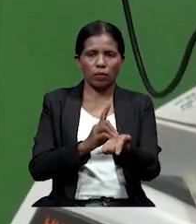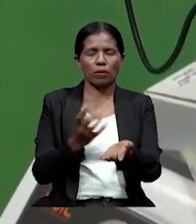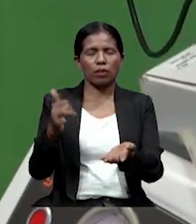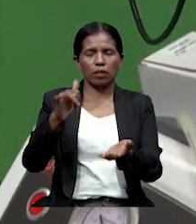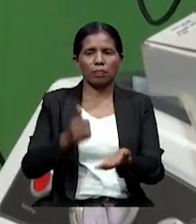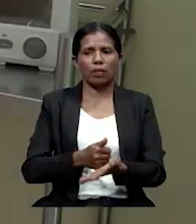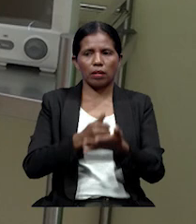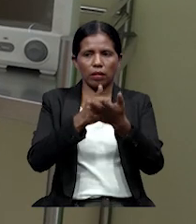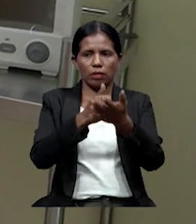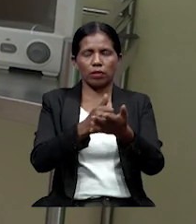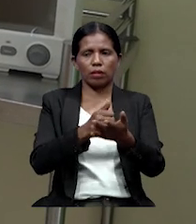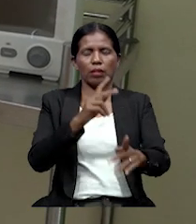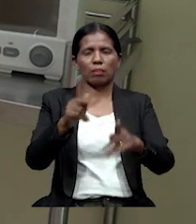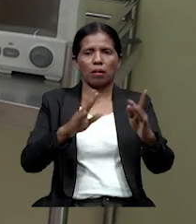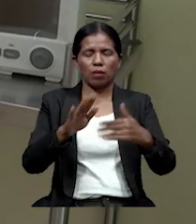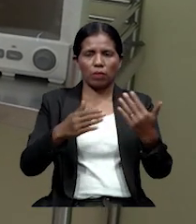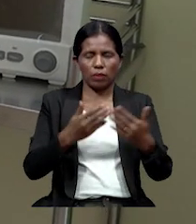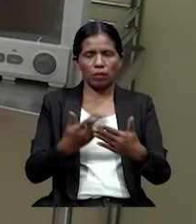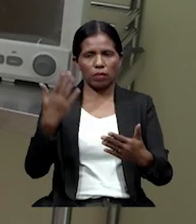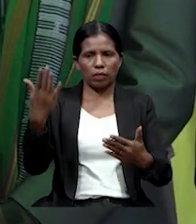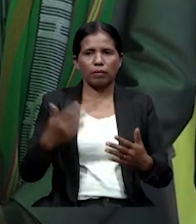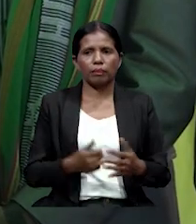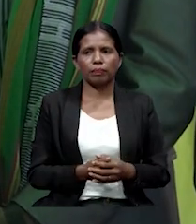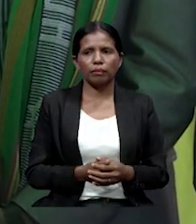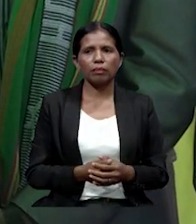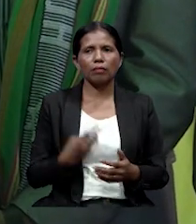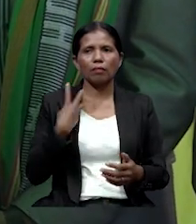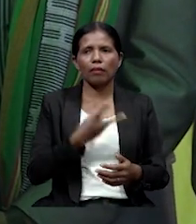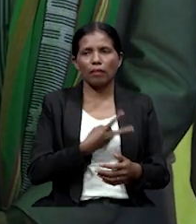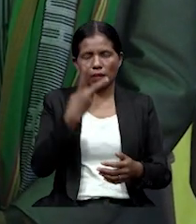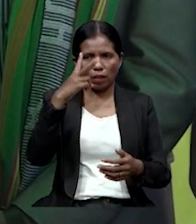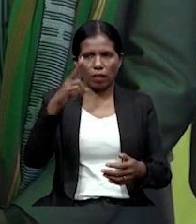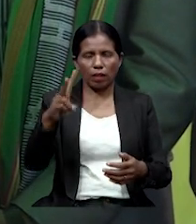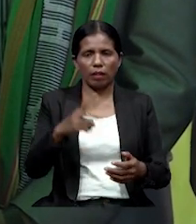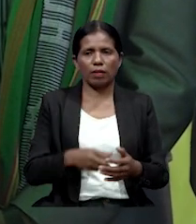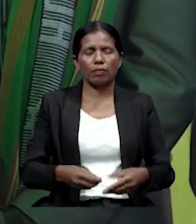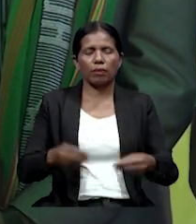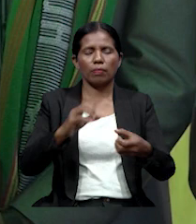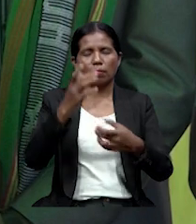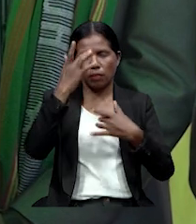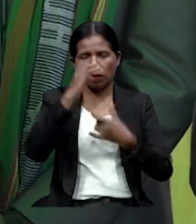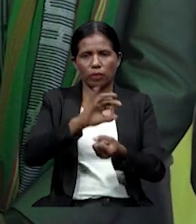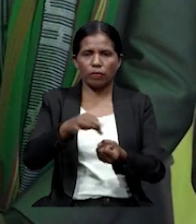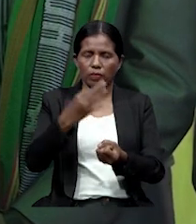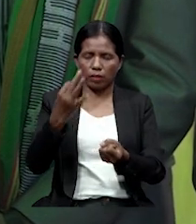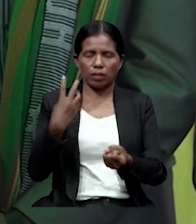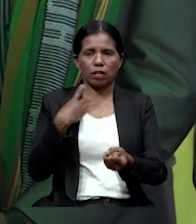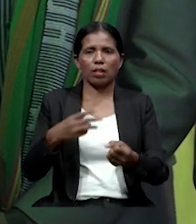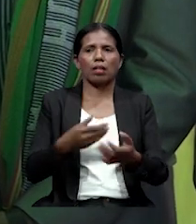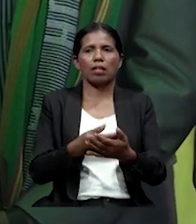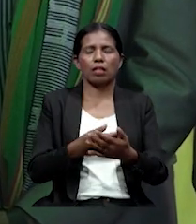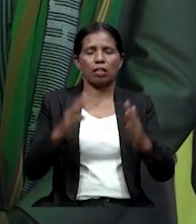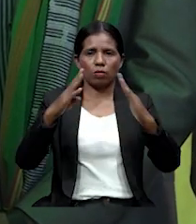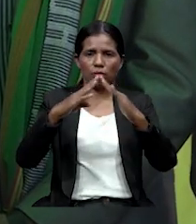fo atendimento ba comunidade Sira. Foi a construção, né, liga que era só na rua COVID-19 e construção na